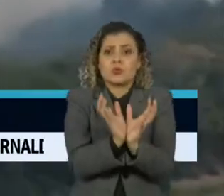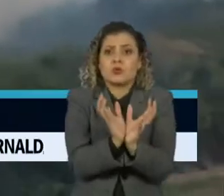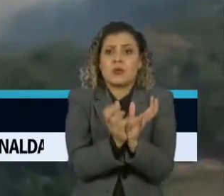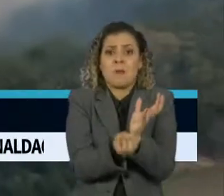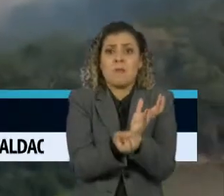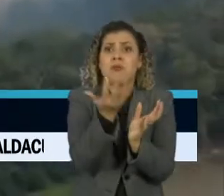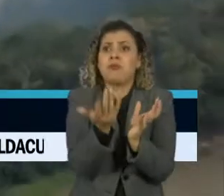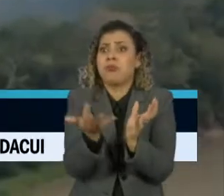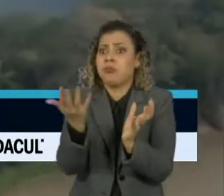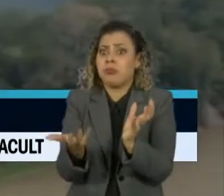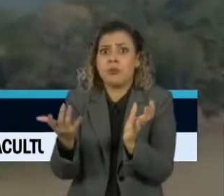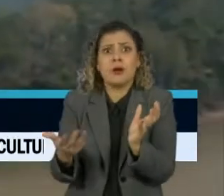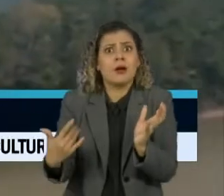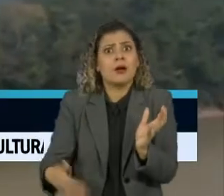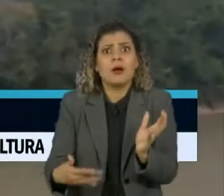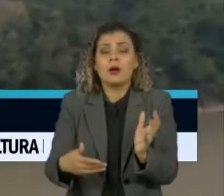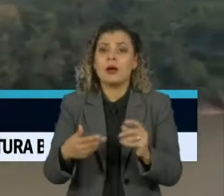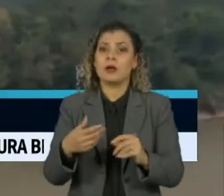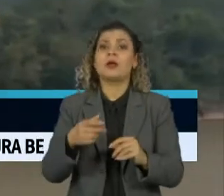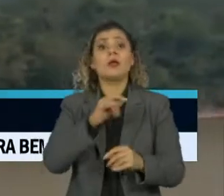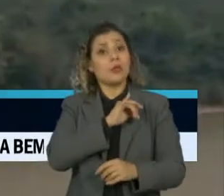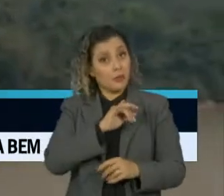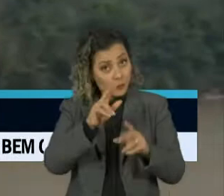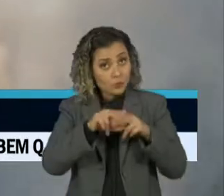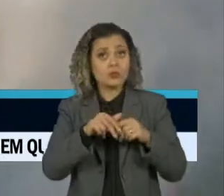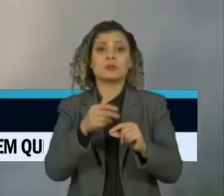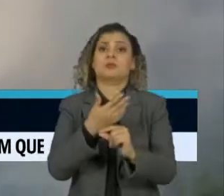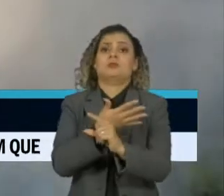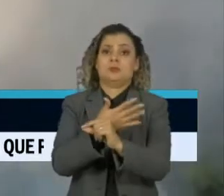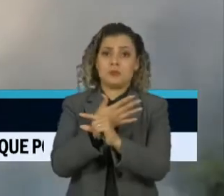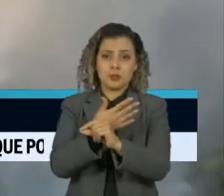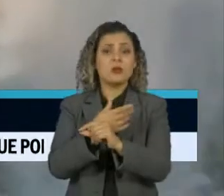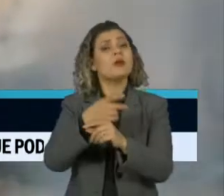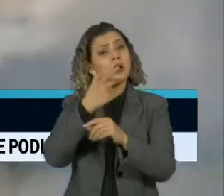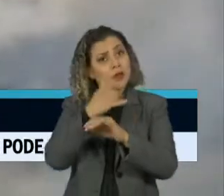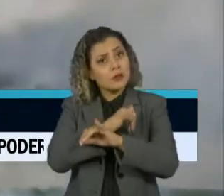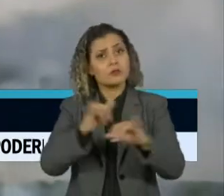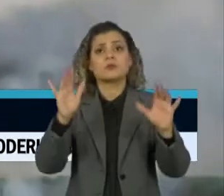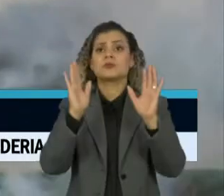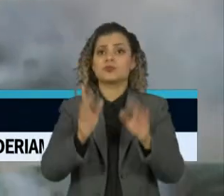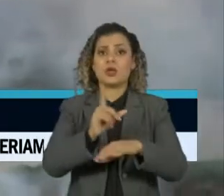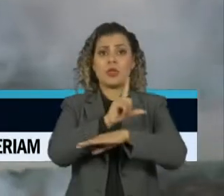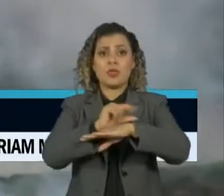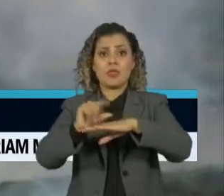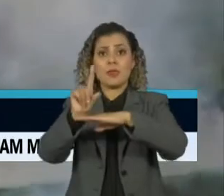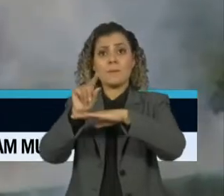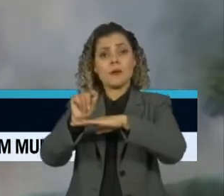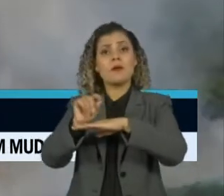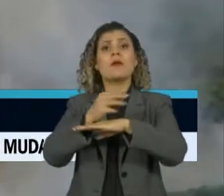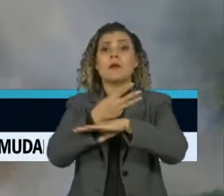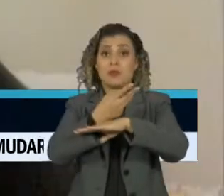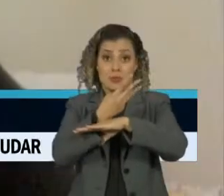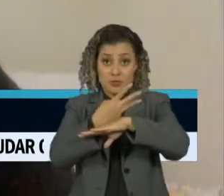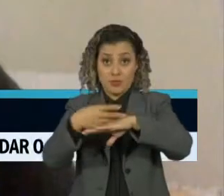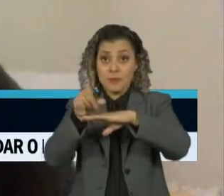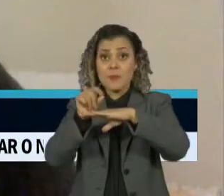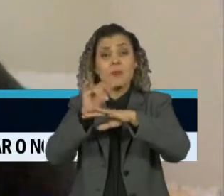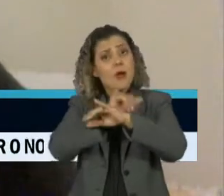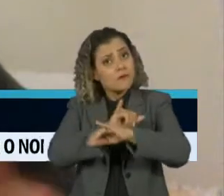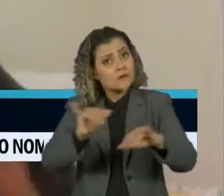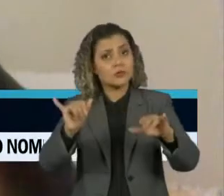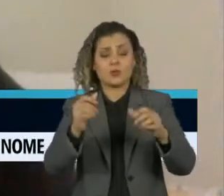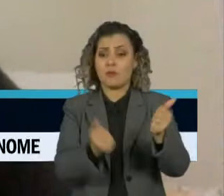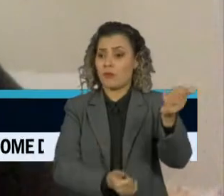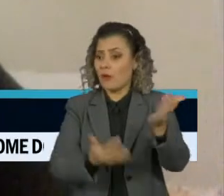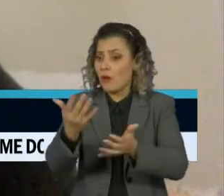segundo o ibama pelo menos 600 mil hectares já foram consumidos pelo fogo no pantanal mato-grossense ou